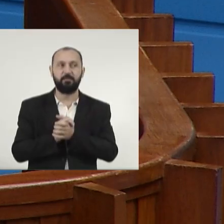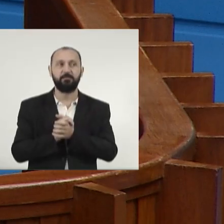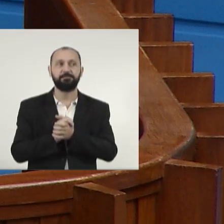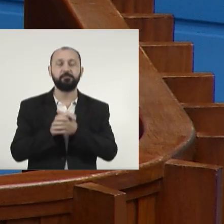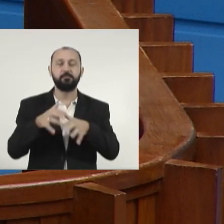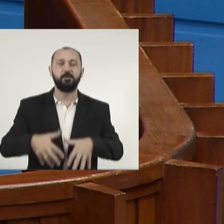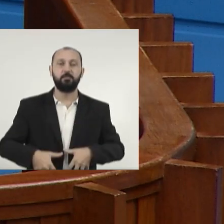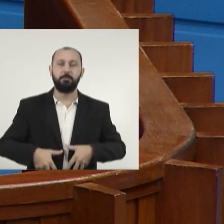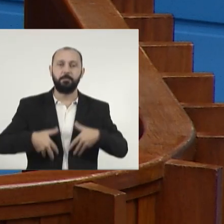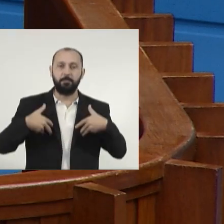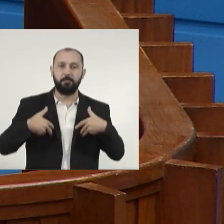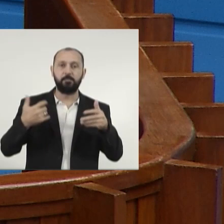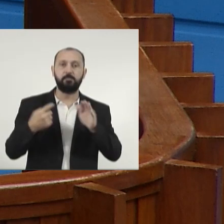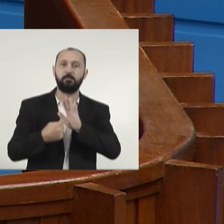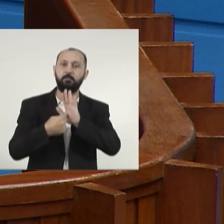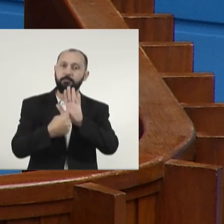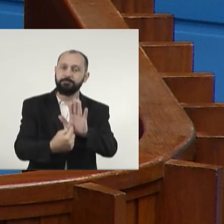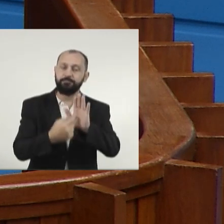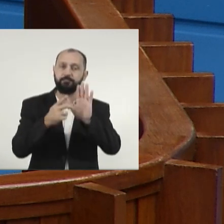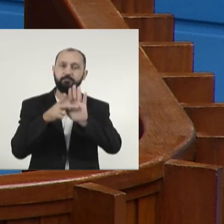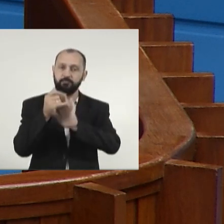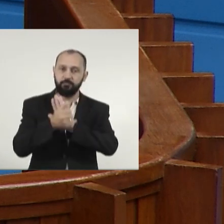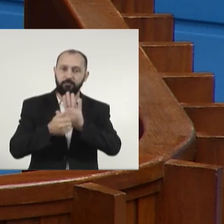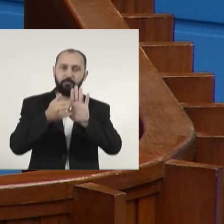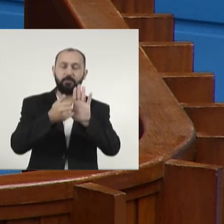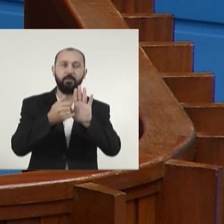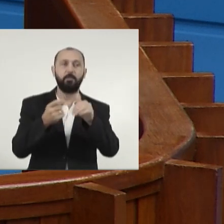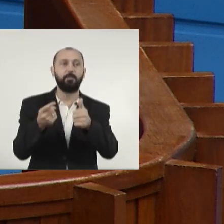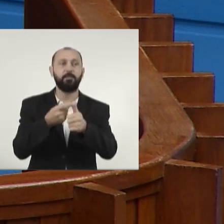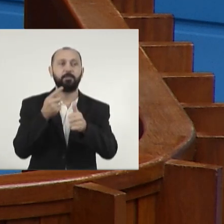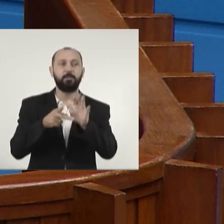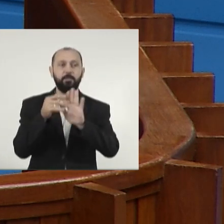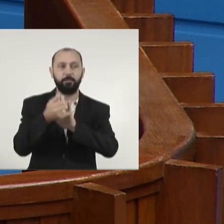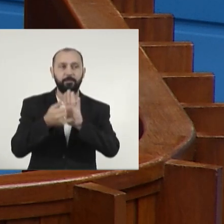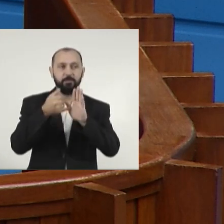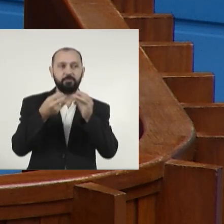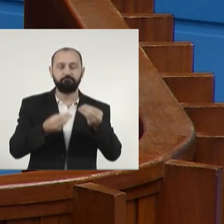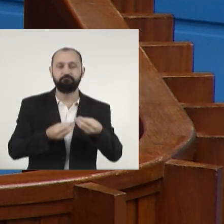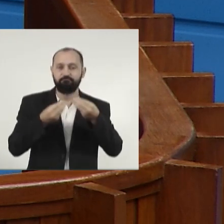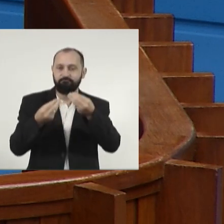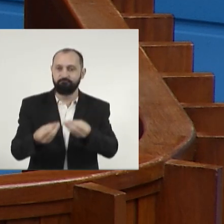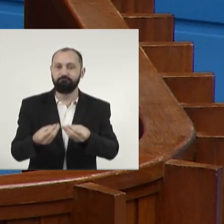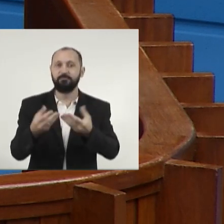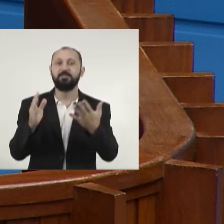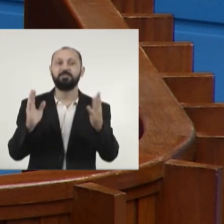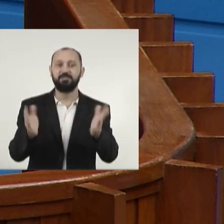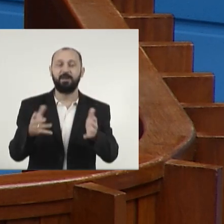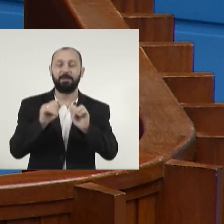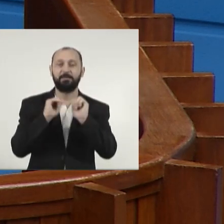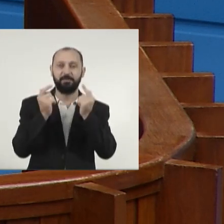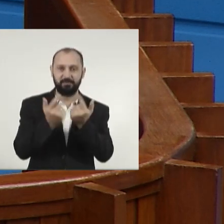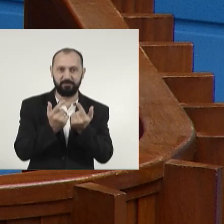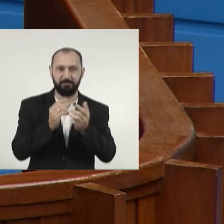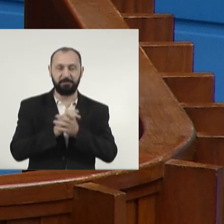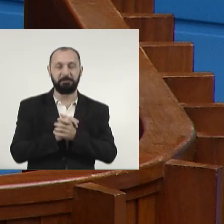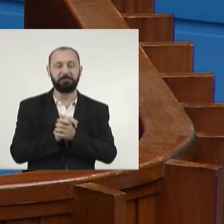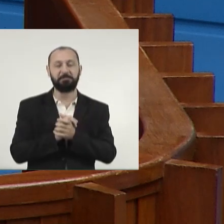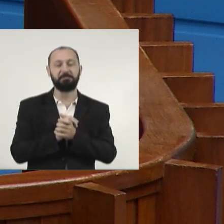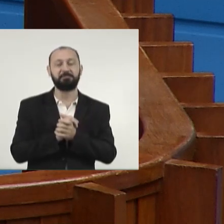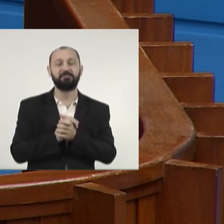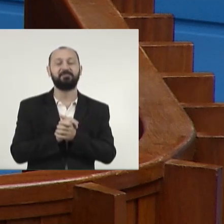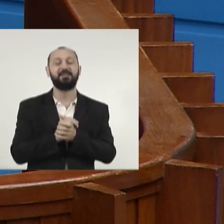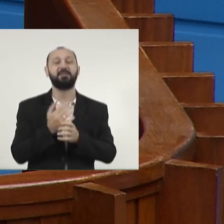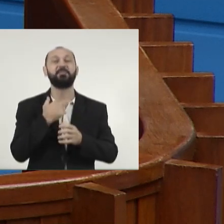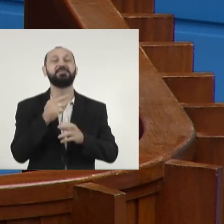É com muita alegria que a gente apresenta esse projeto, é o nosso primeiro projeto a passar aqui também pela Assembleia Legislativa, e